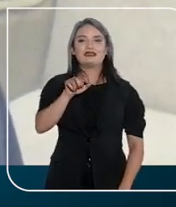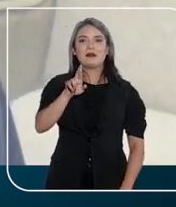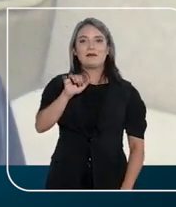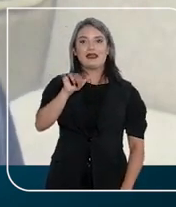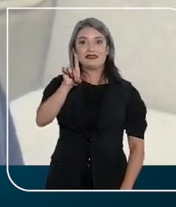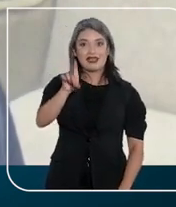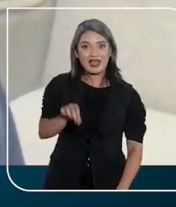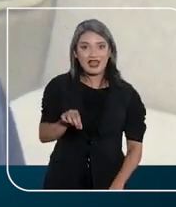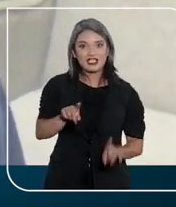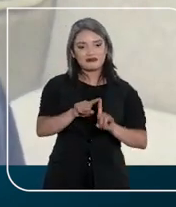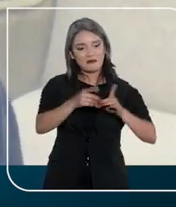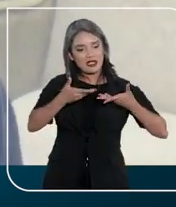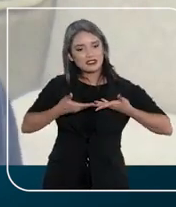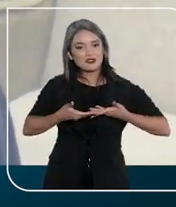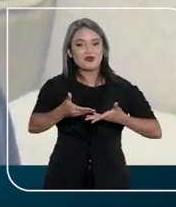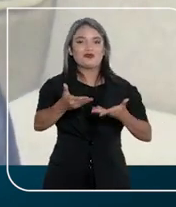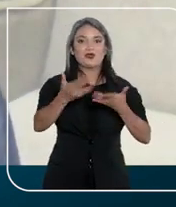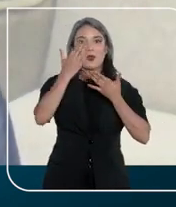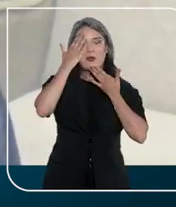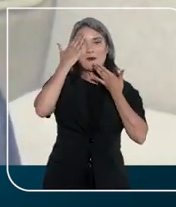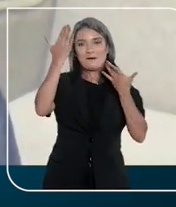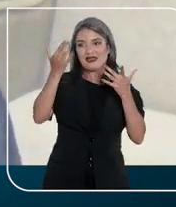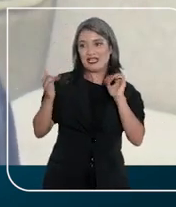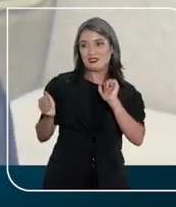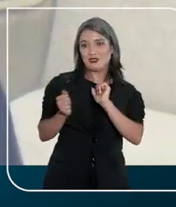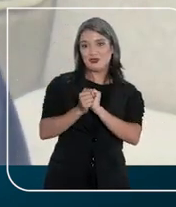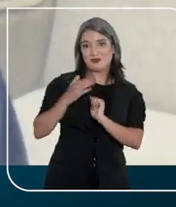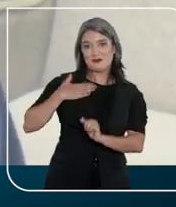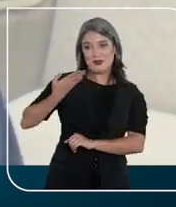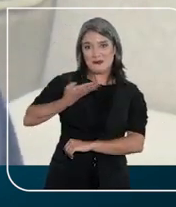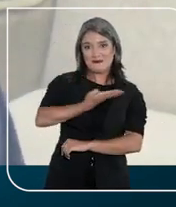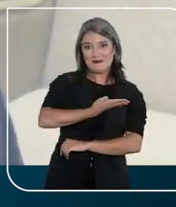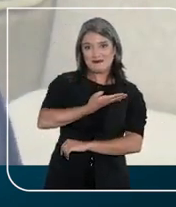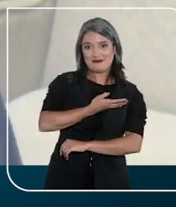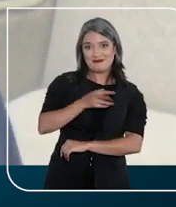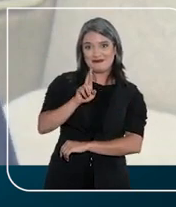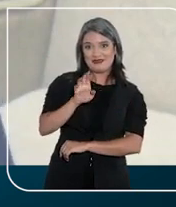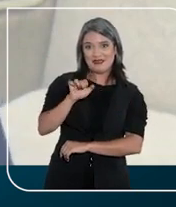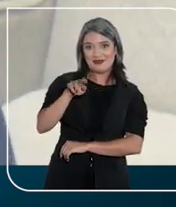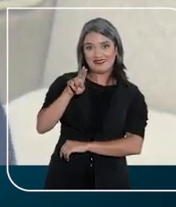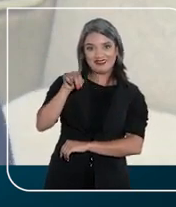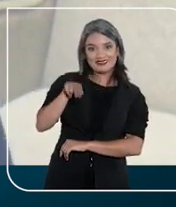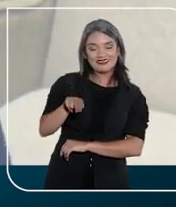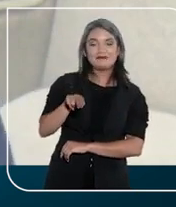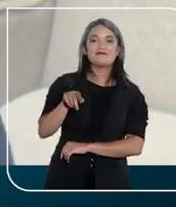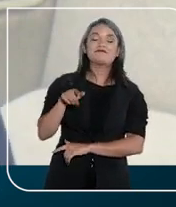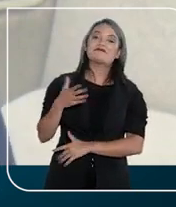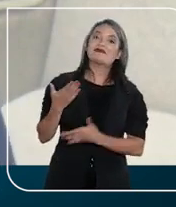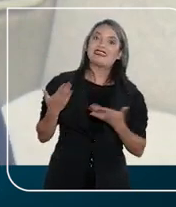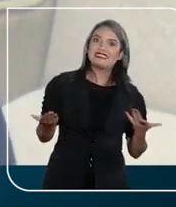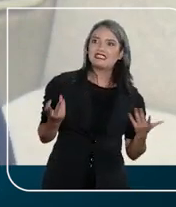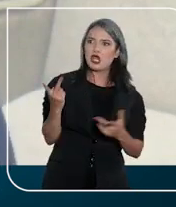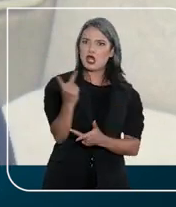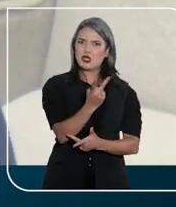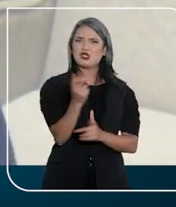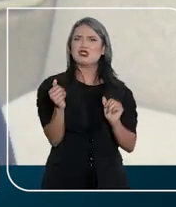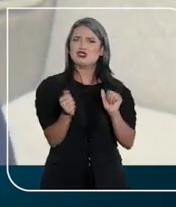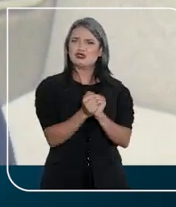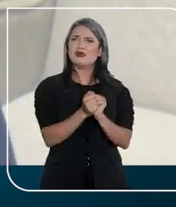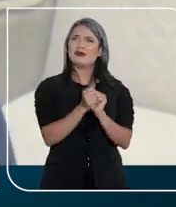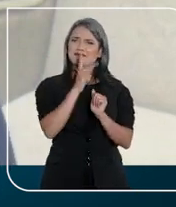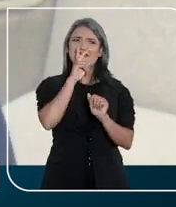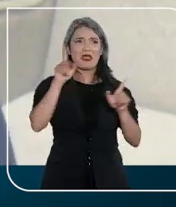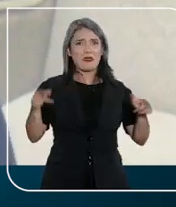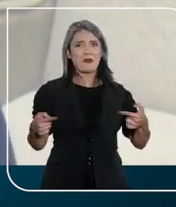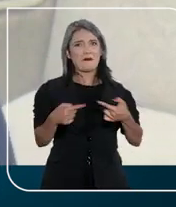né? Agradecer a presença do meu querido amigo Renan Freitas. Essa dobradinha eu acho que deu certo, né,